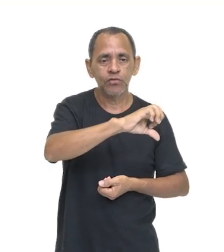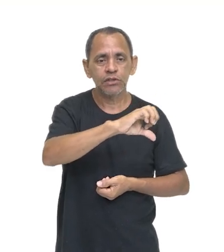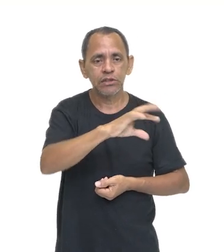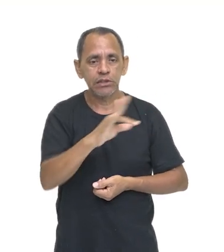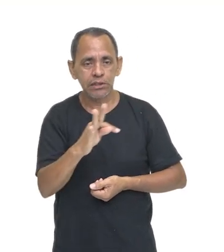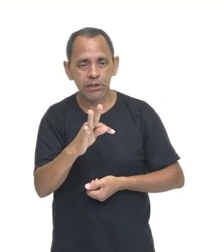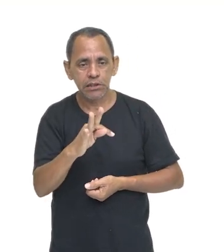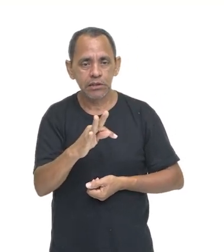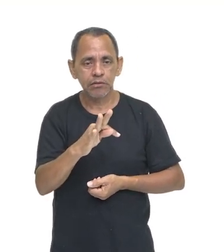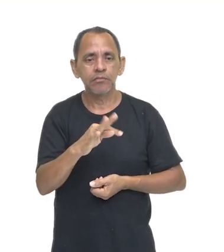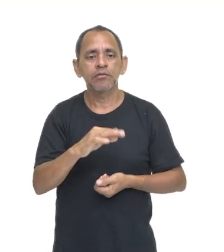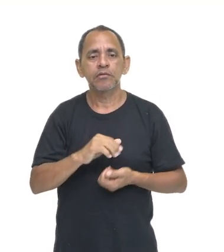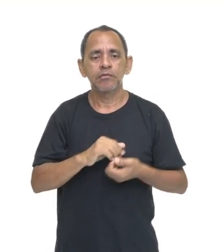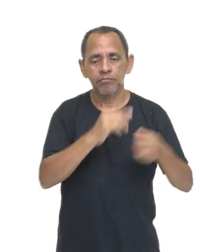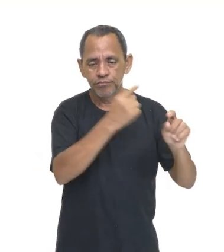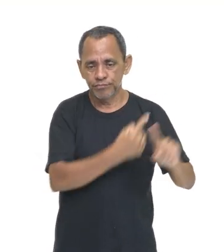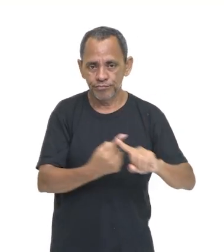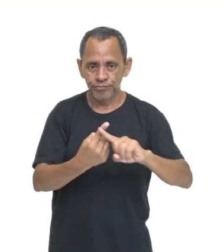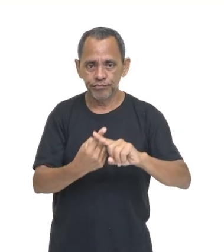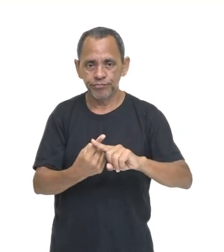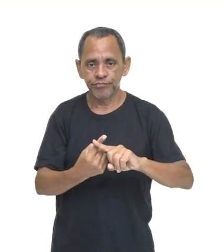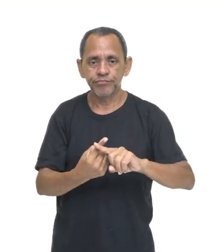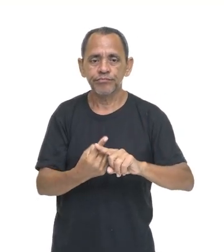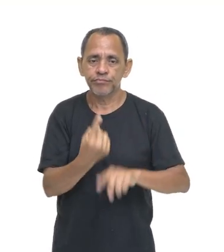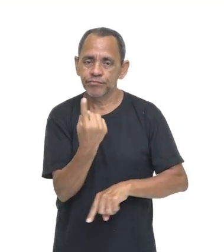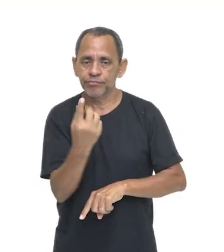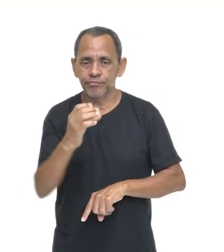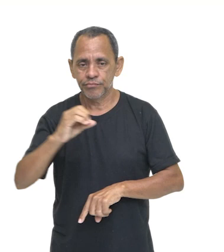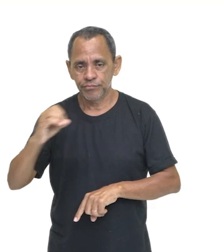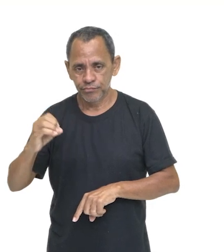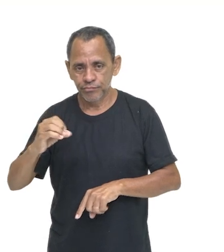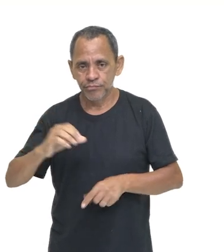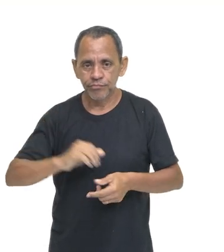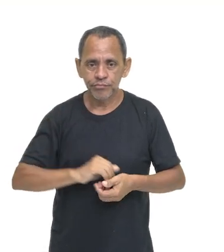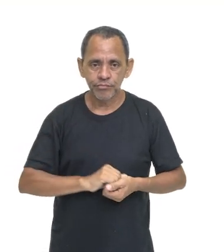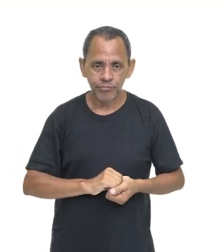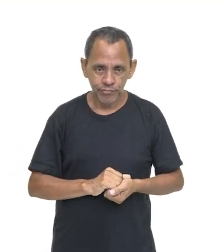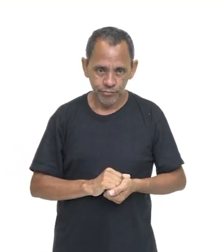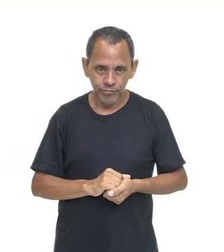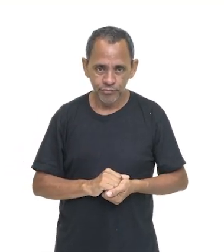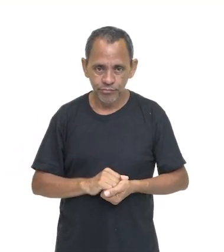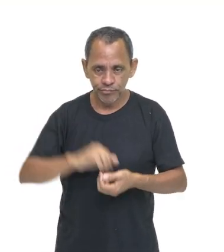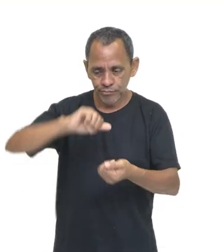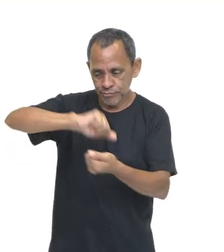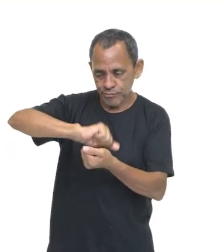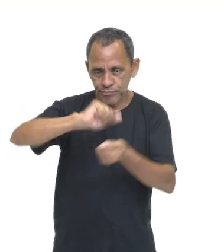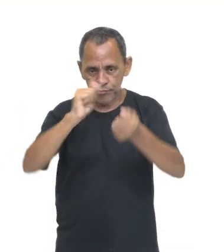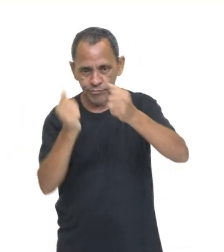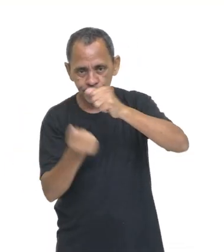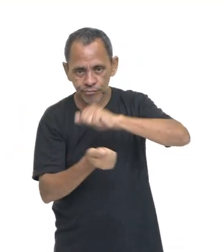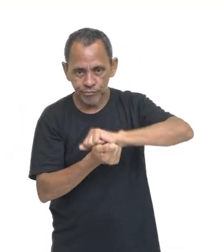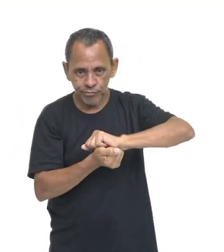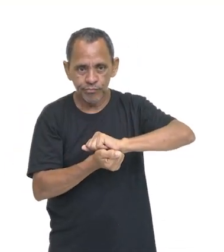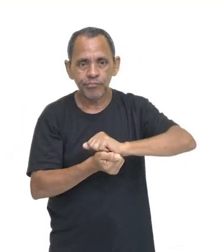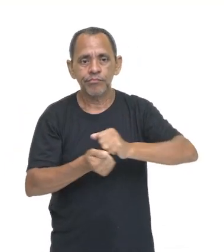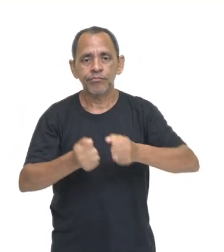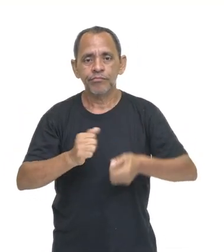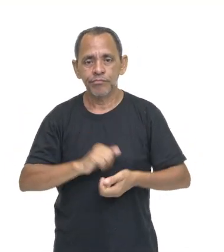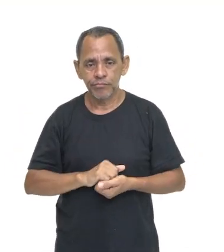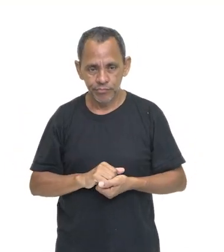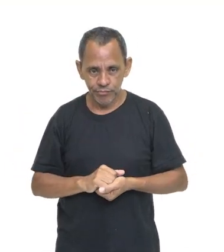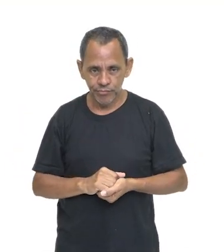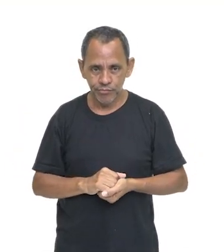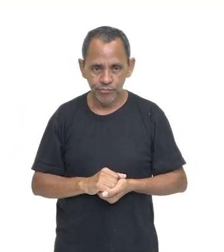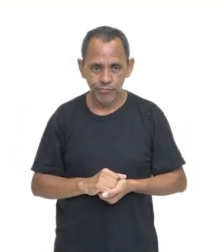então 9 vezes 1.000, certo? Fazendo essa conversão, 9 vezes 1.000, nós vamos ter, então,